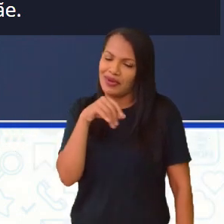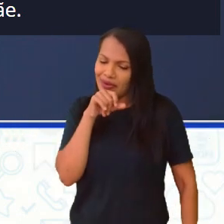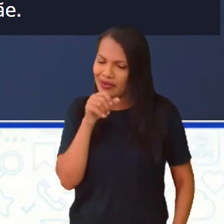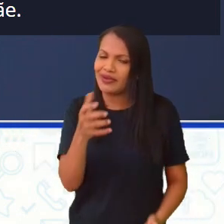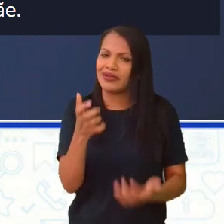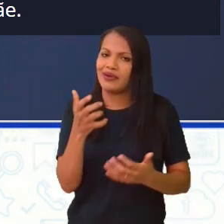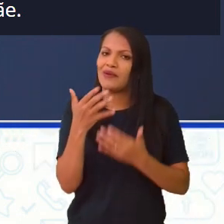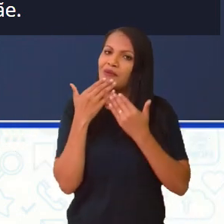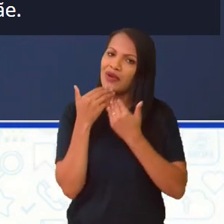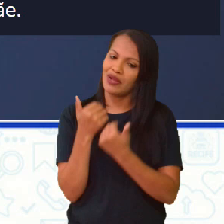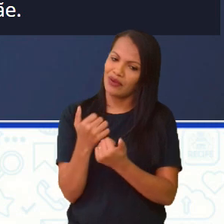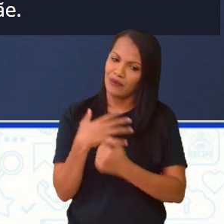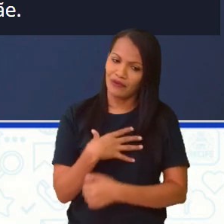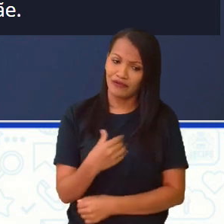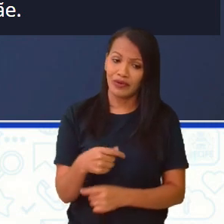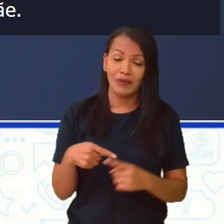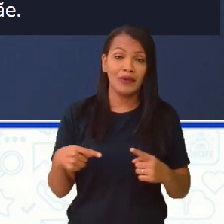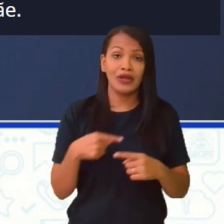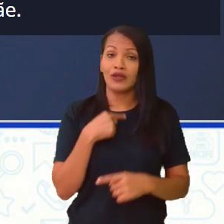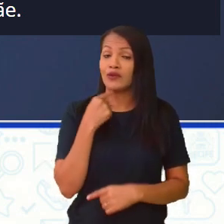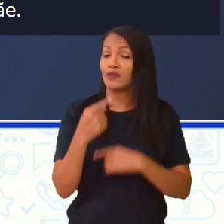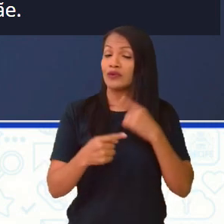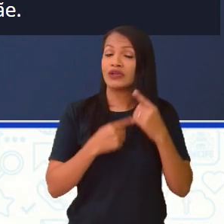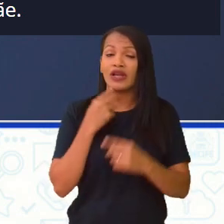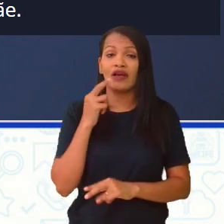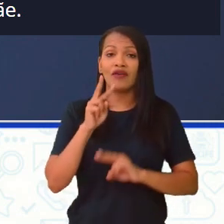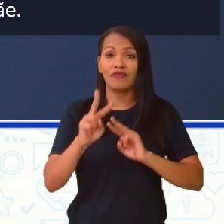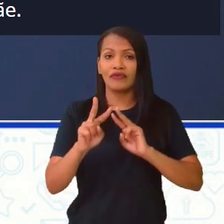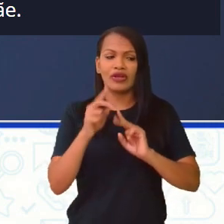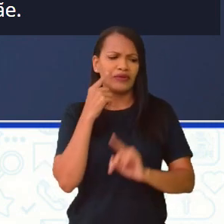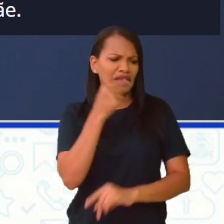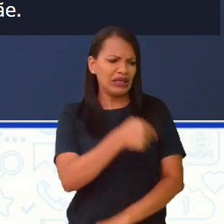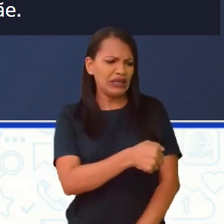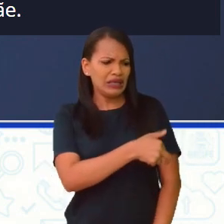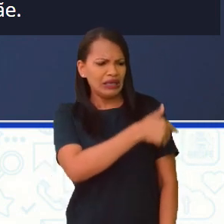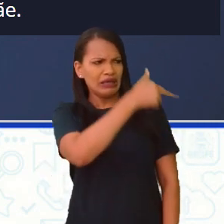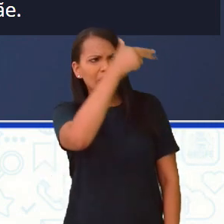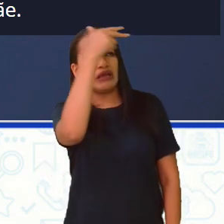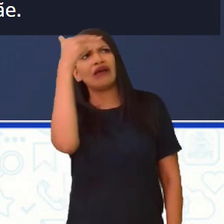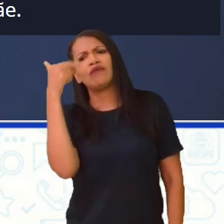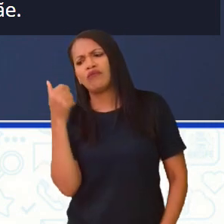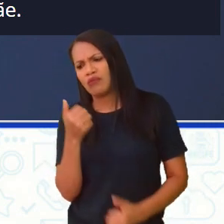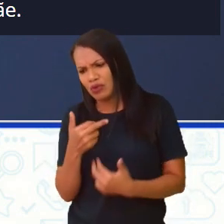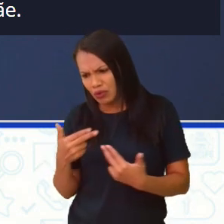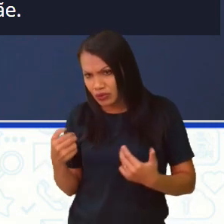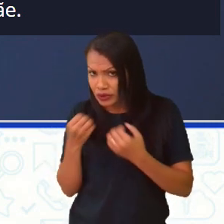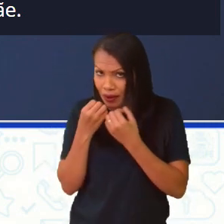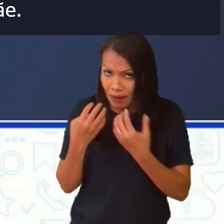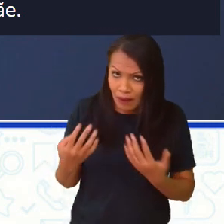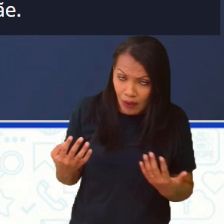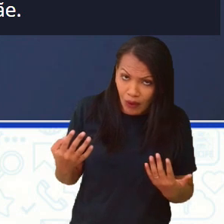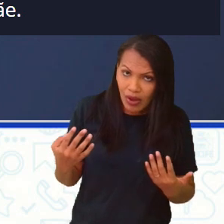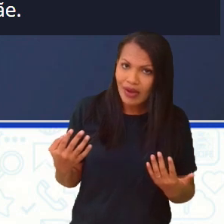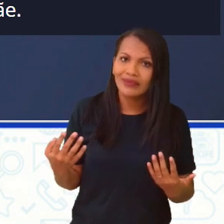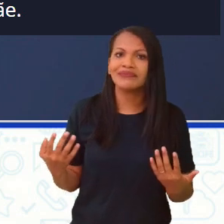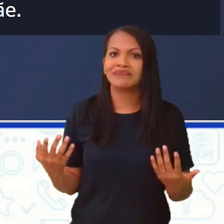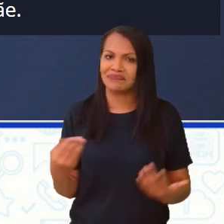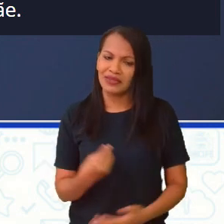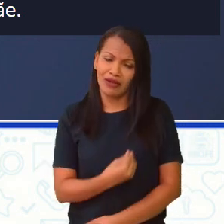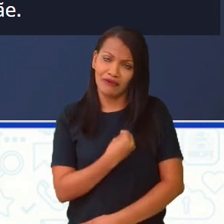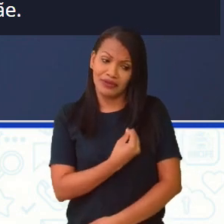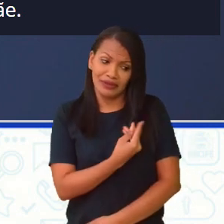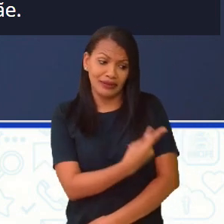melhor para os filhos, mas não conseguia ver como ela, sendo uma árvore de Natal, seria uma coisa boa para a filha da vida, para a vida da